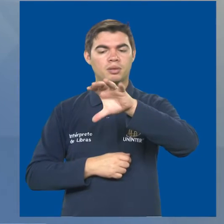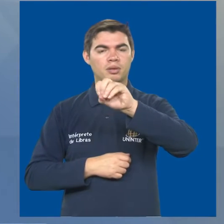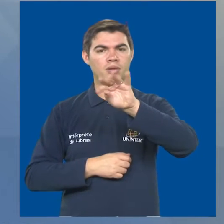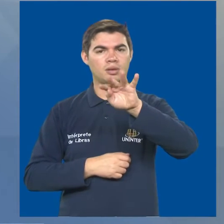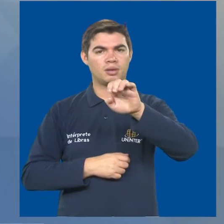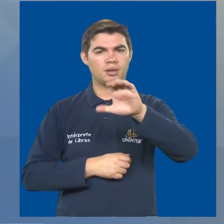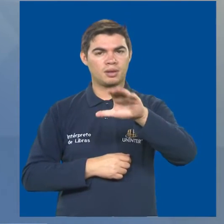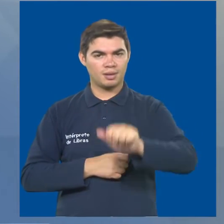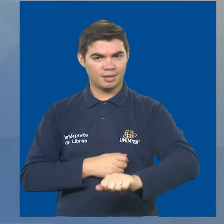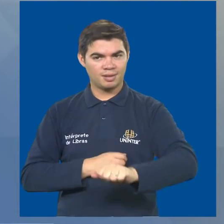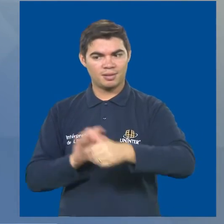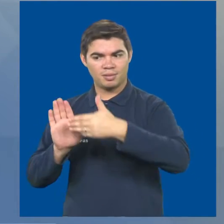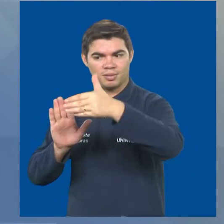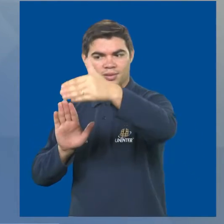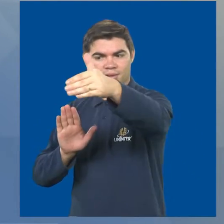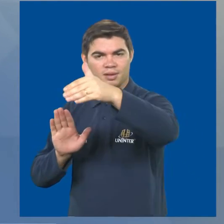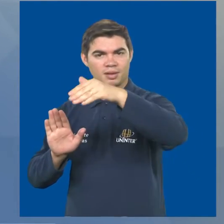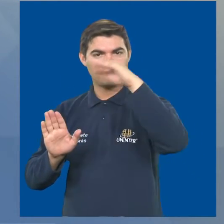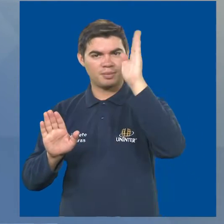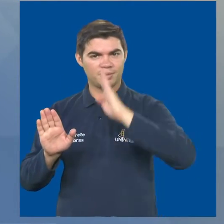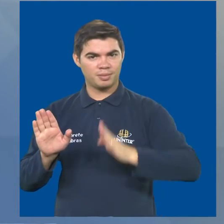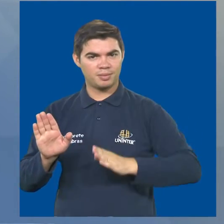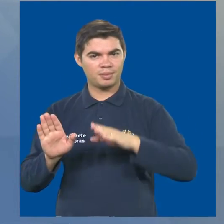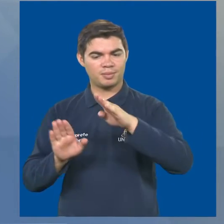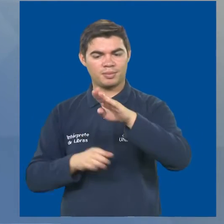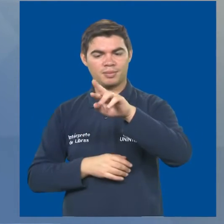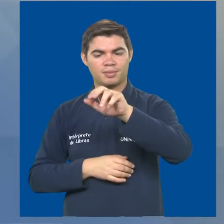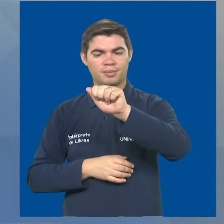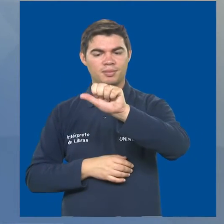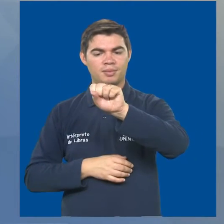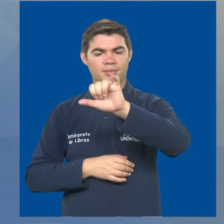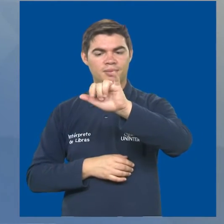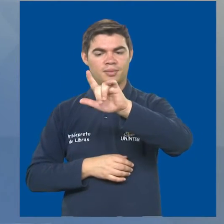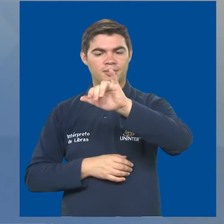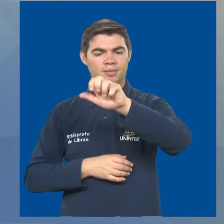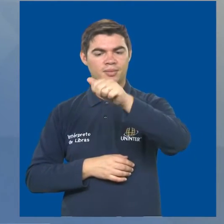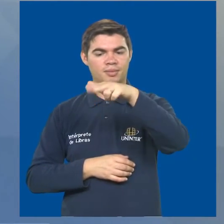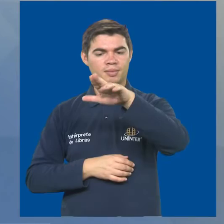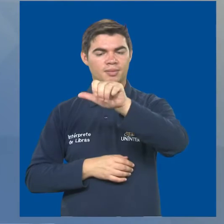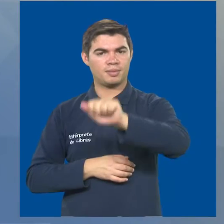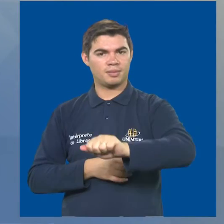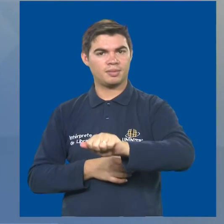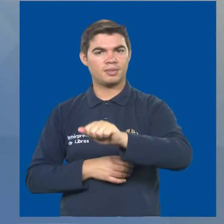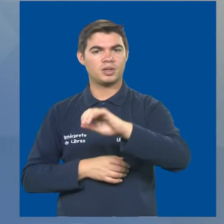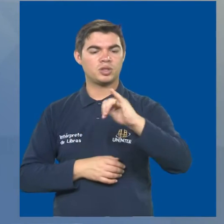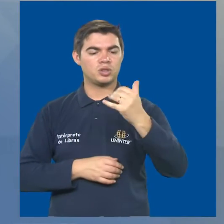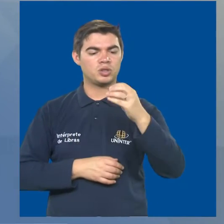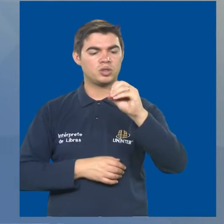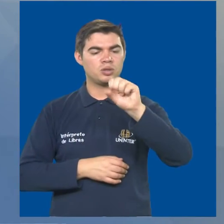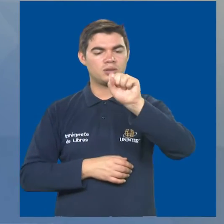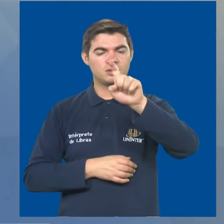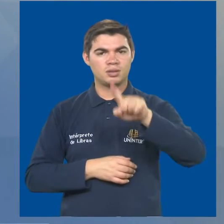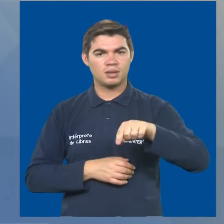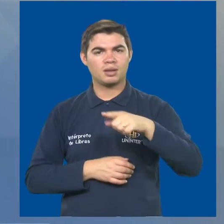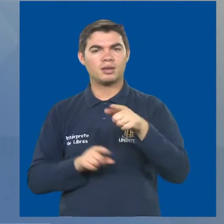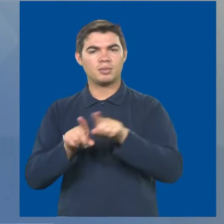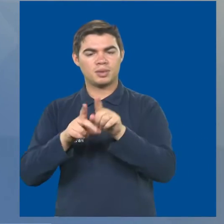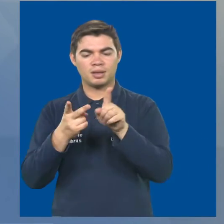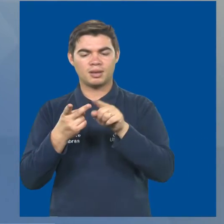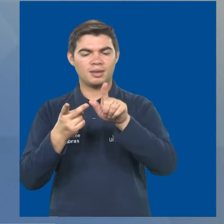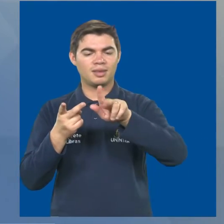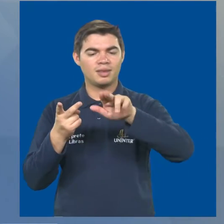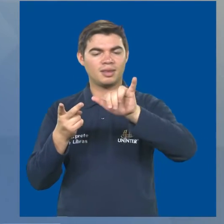mindlin você vai achar já o site que hospeda né boa parte desse acervo